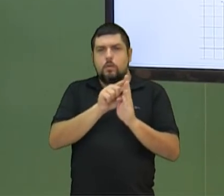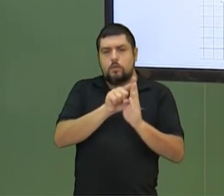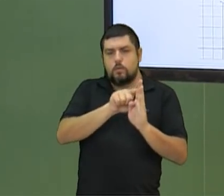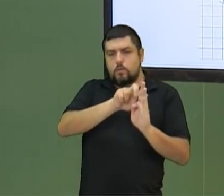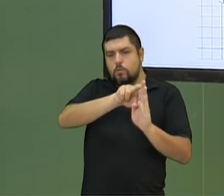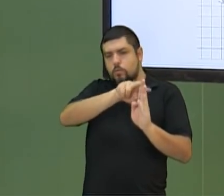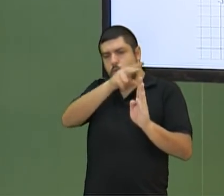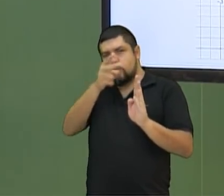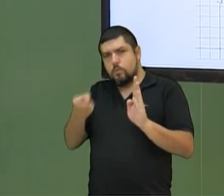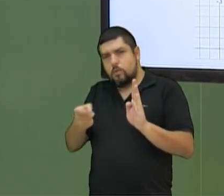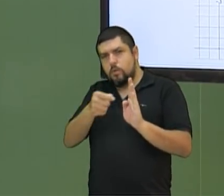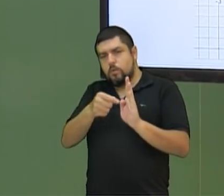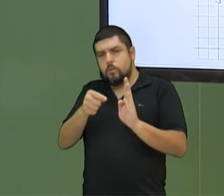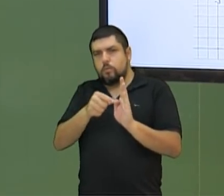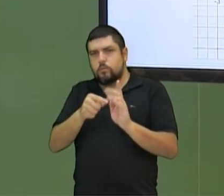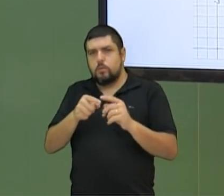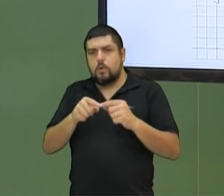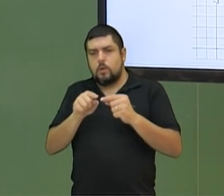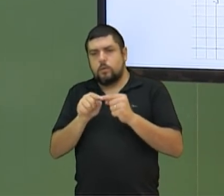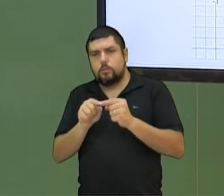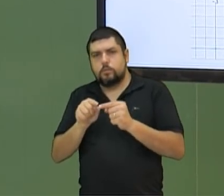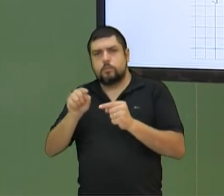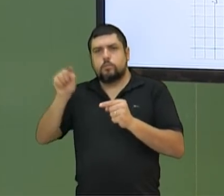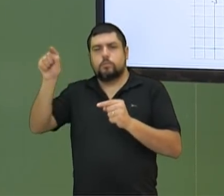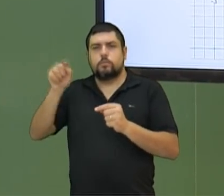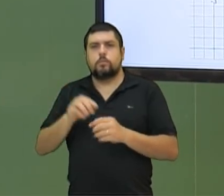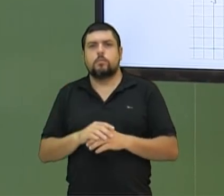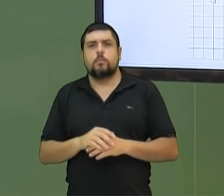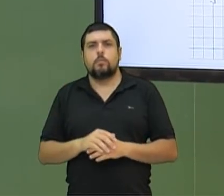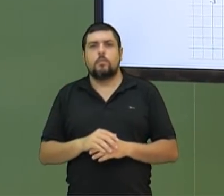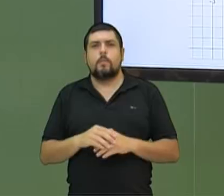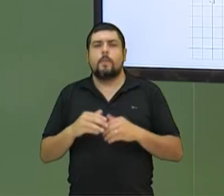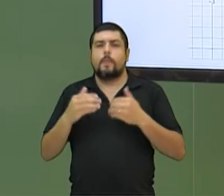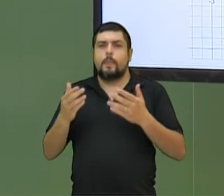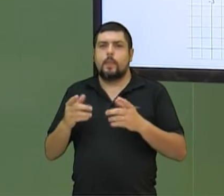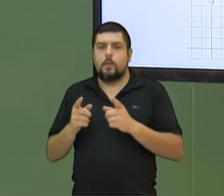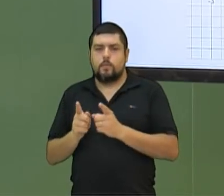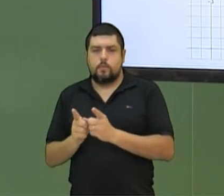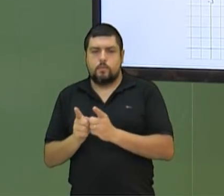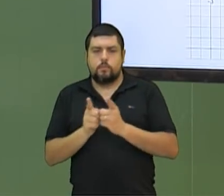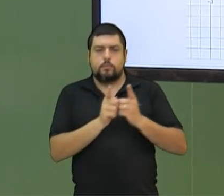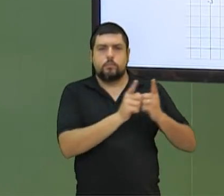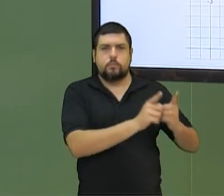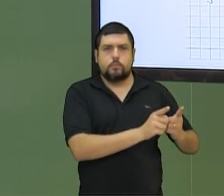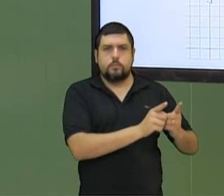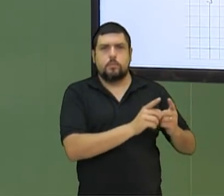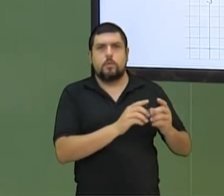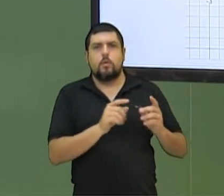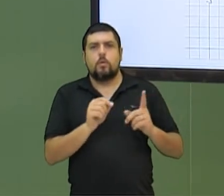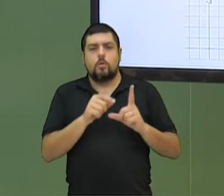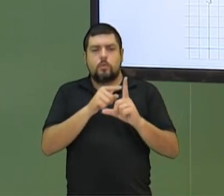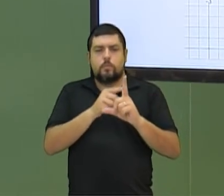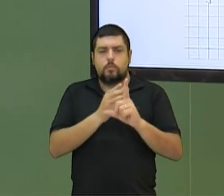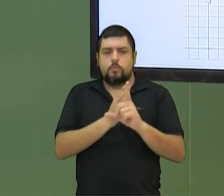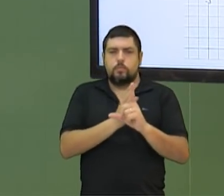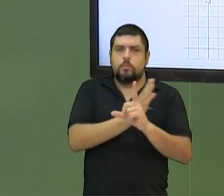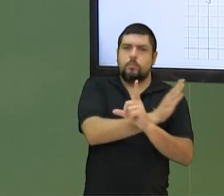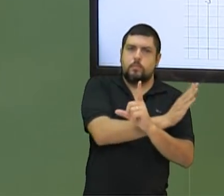partir dele. Então, essa daqui é módulo de x mais